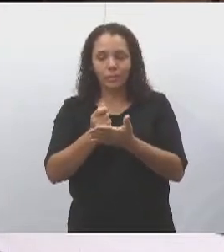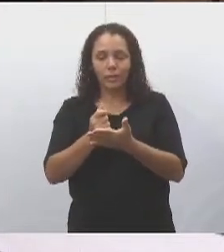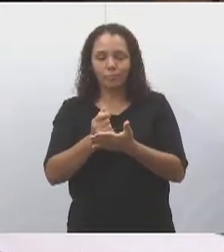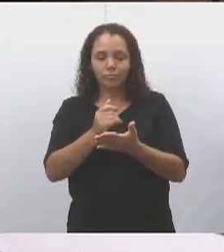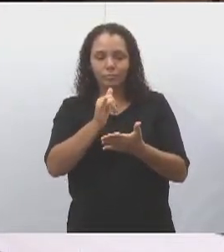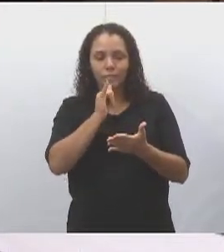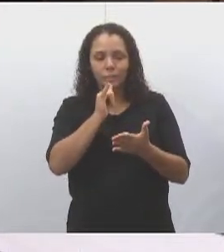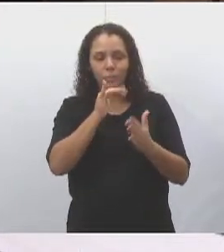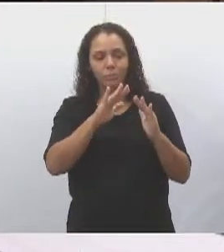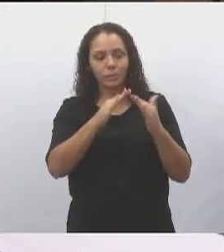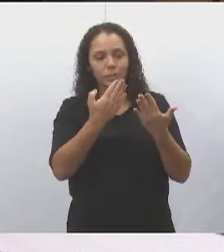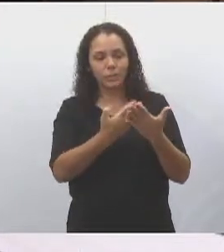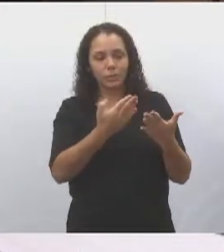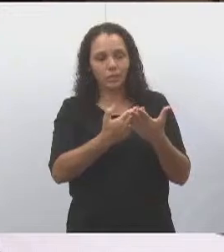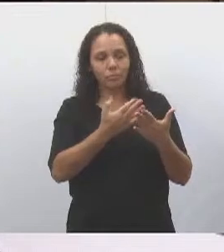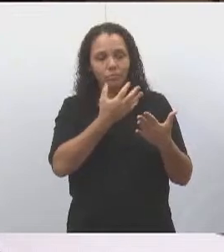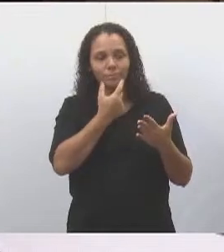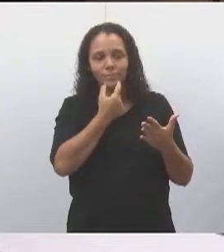manter